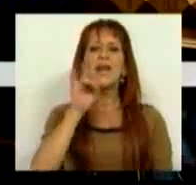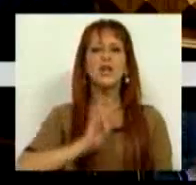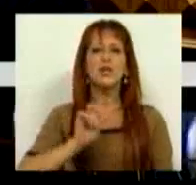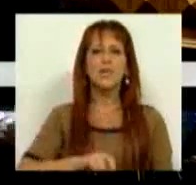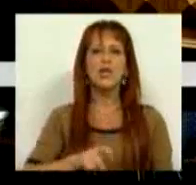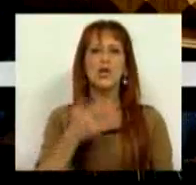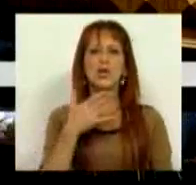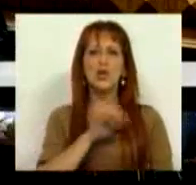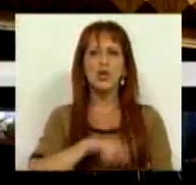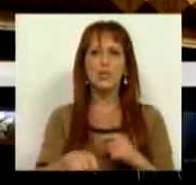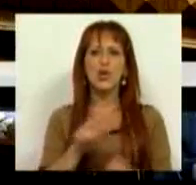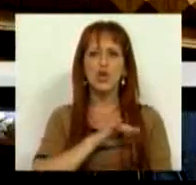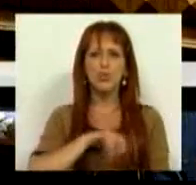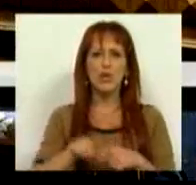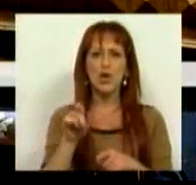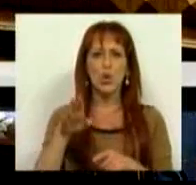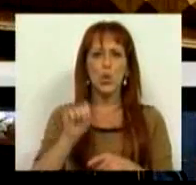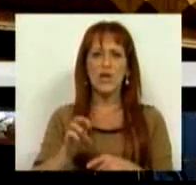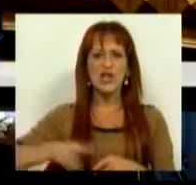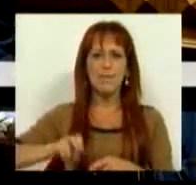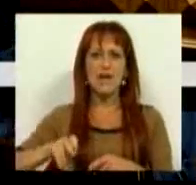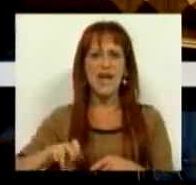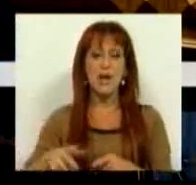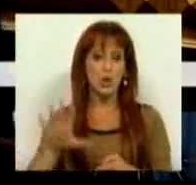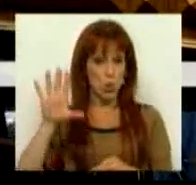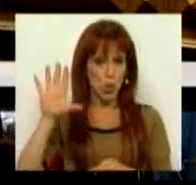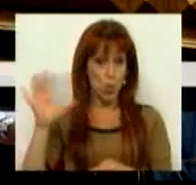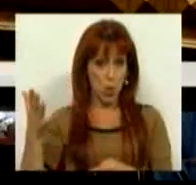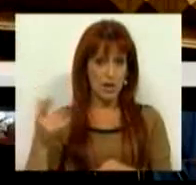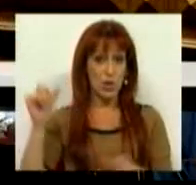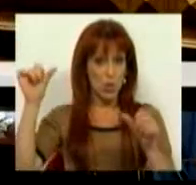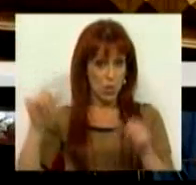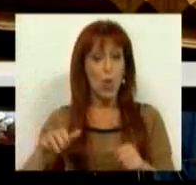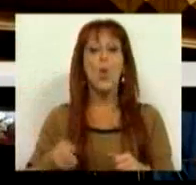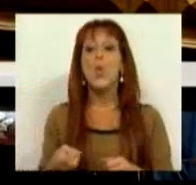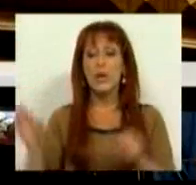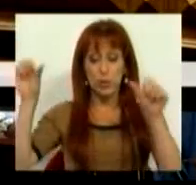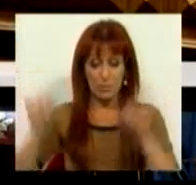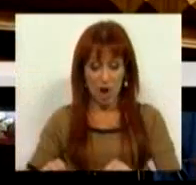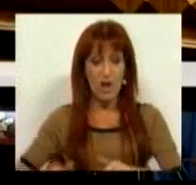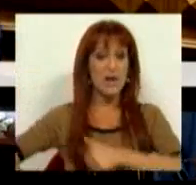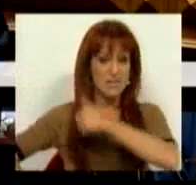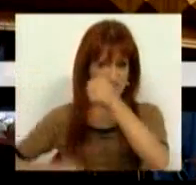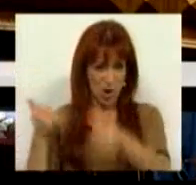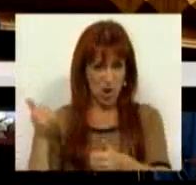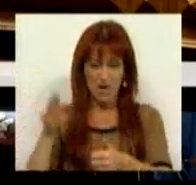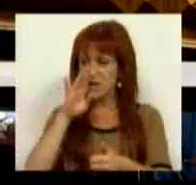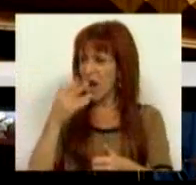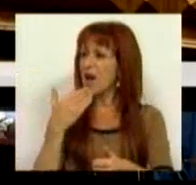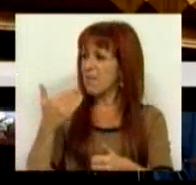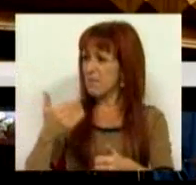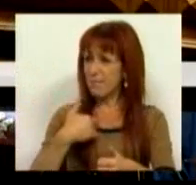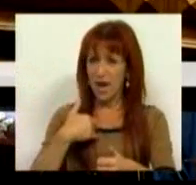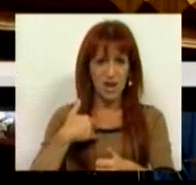Presidente, senhores e senhores deputados, senhor deputado Luís Menezes. Quanto pior, melhor. Se alguém me